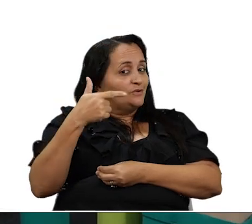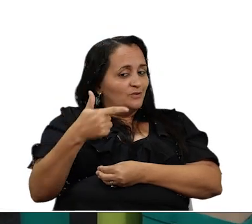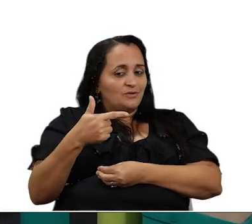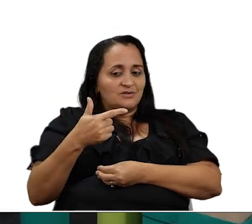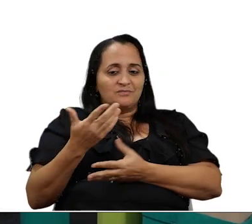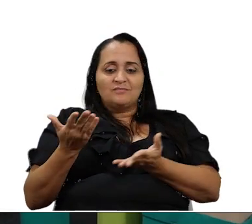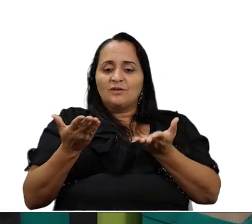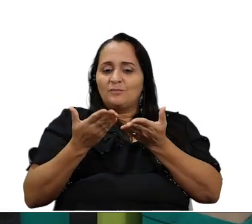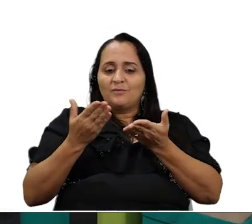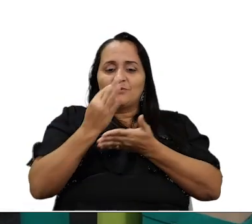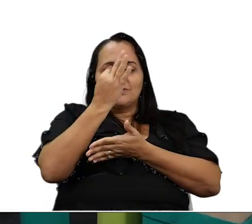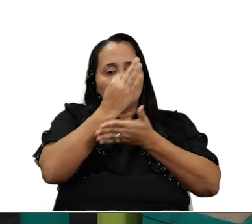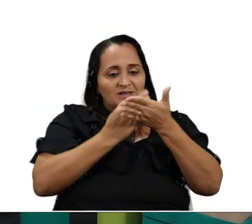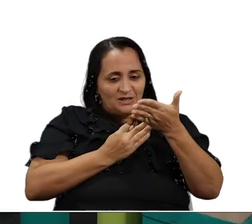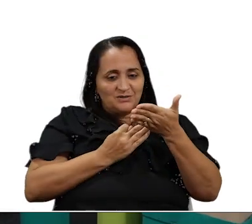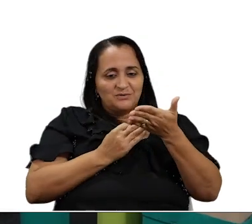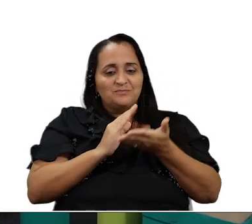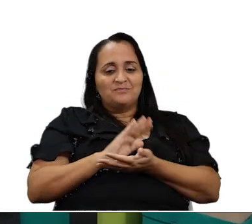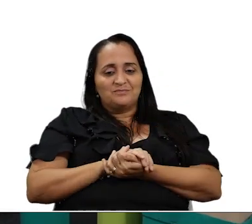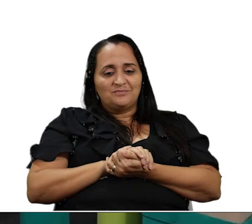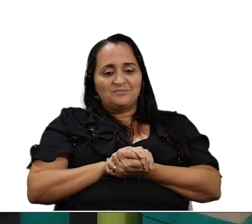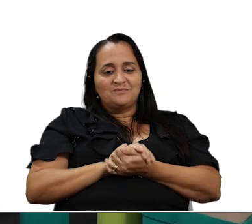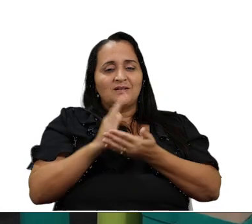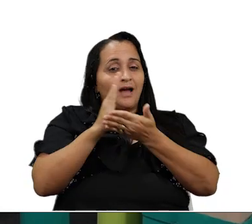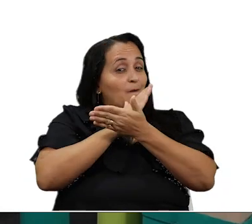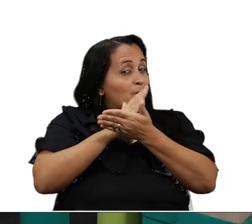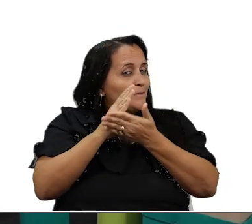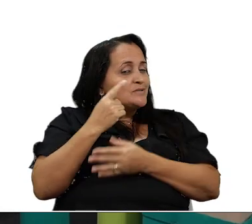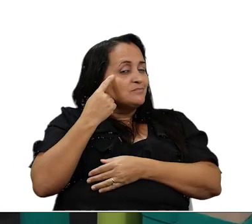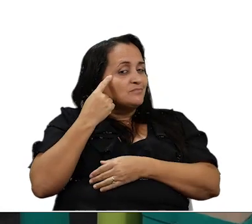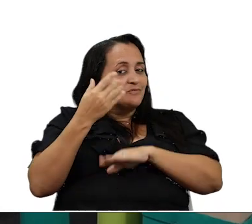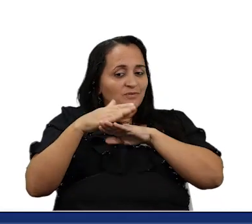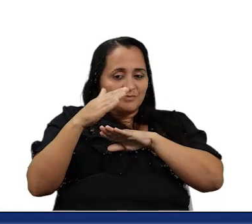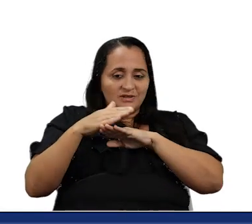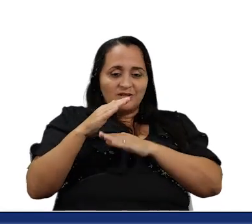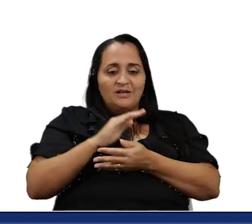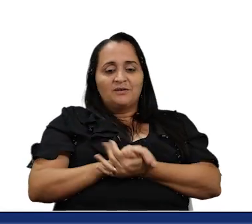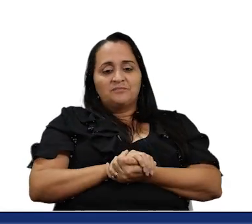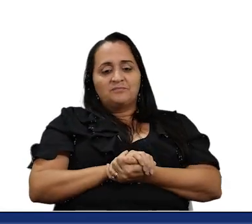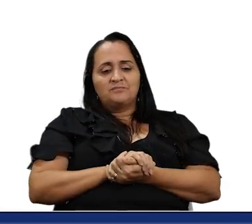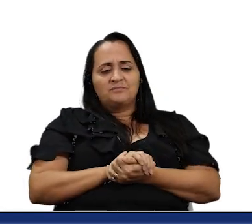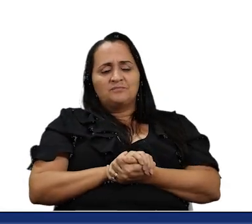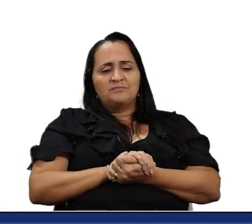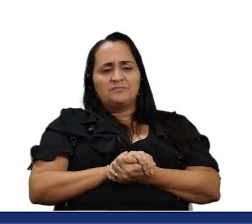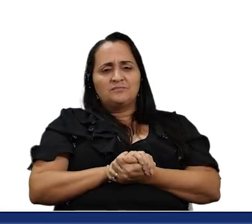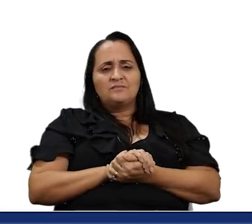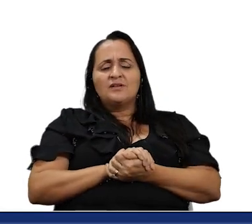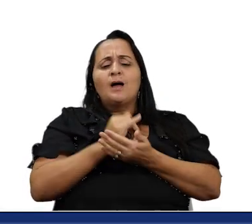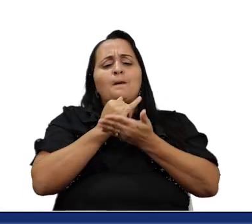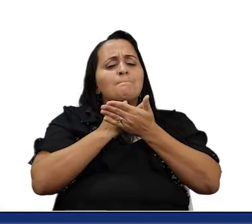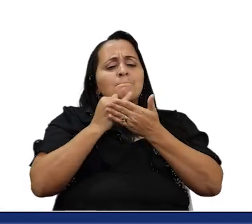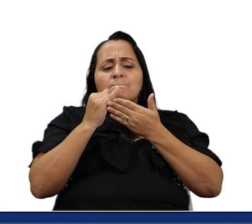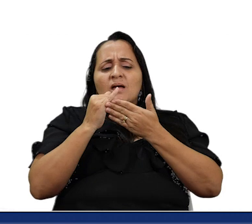muitos textos hoje. Não, tô brincando, muitos não, mas pelo menos alguns vamos treinar, tá bom? E a nossa pergunta inicial